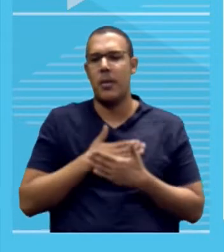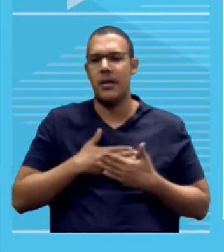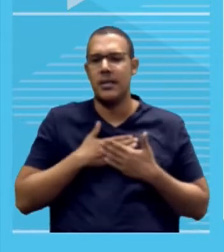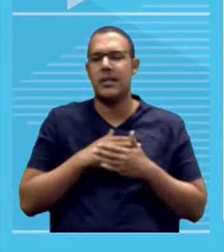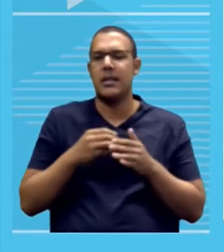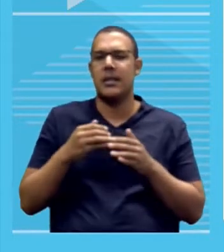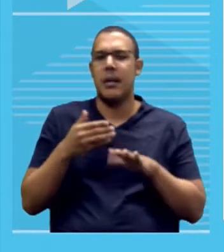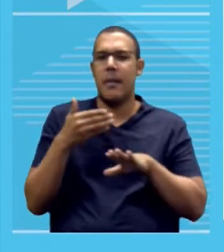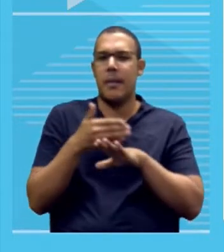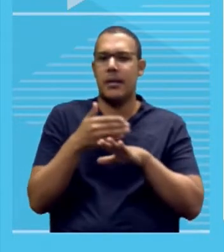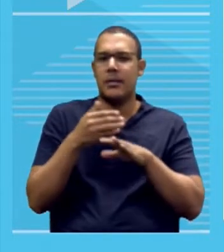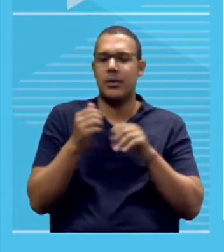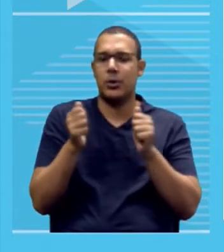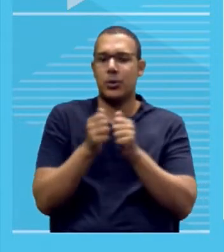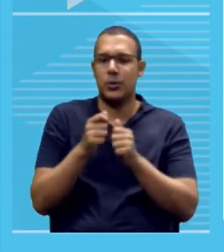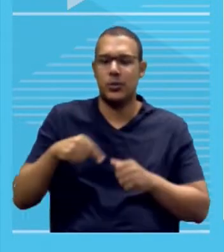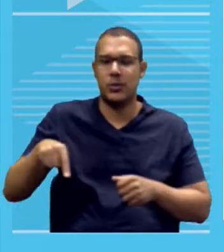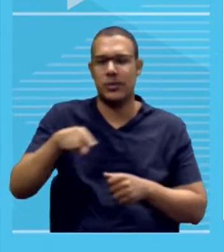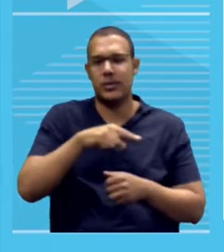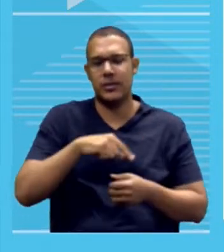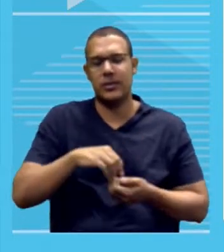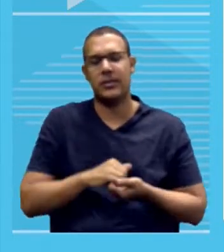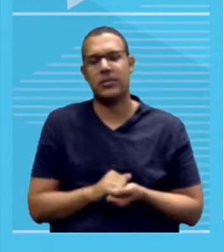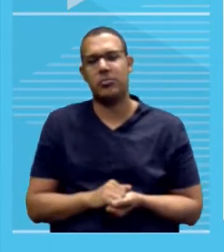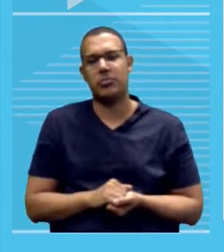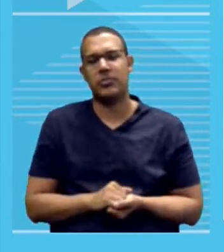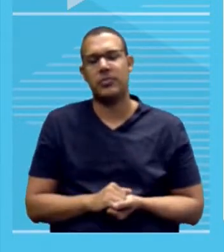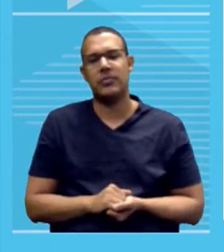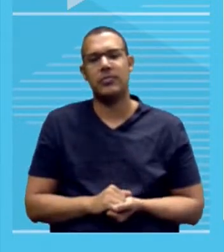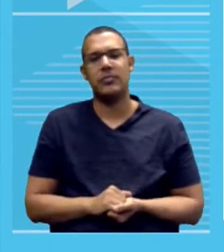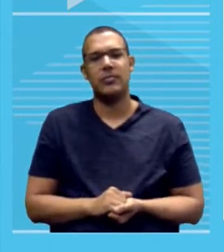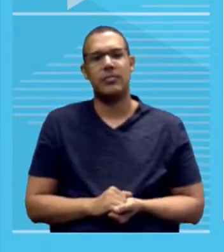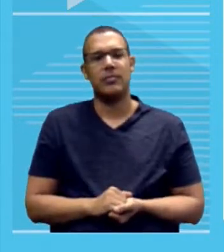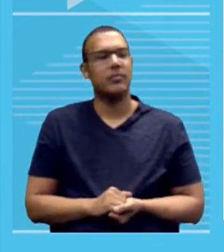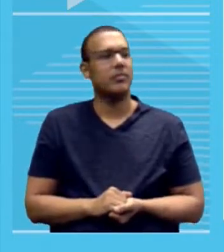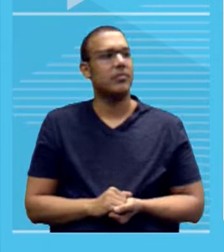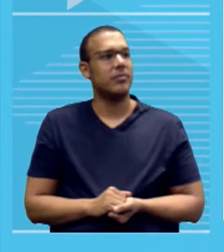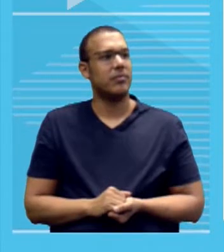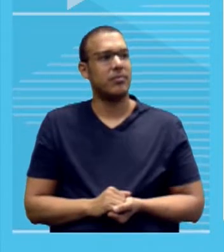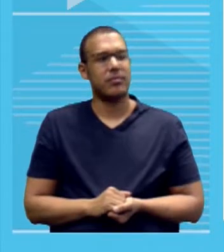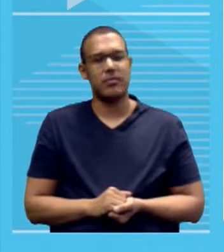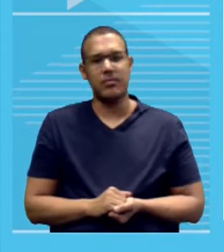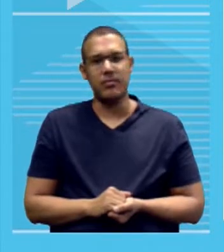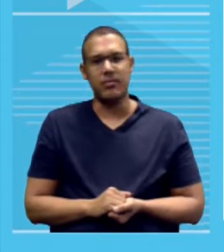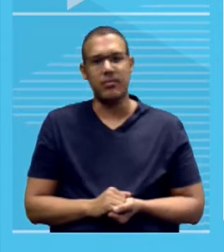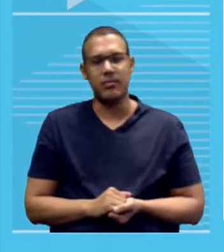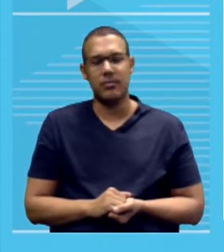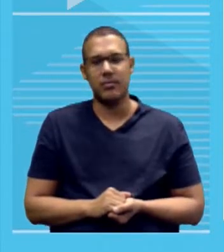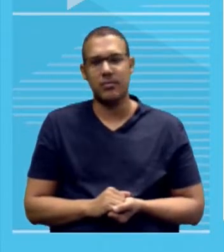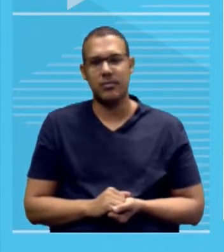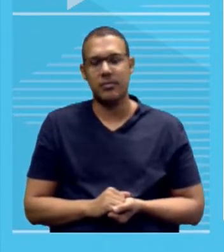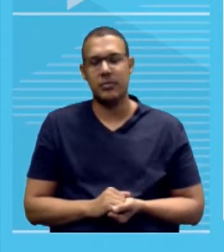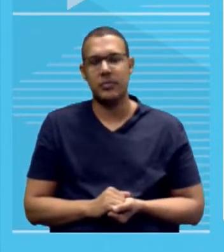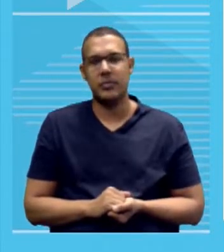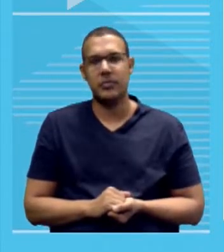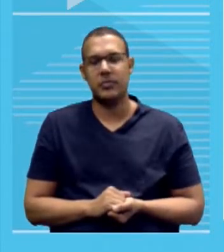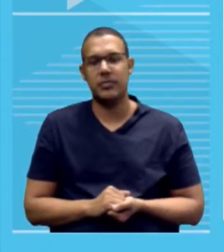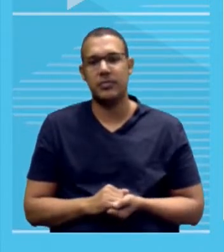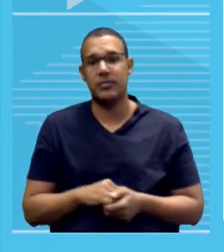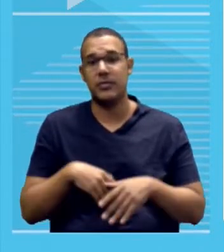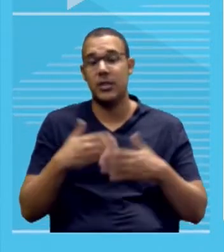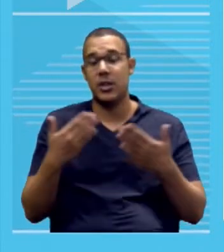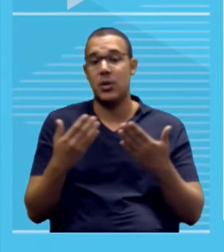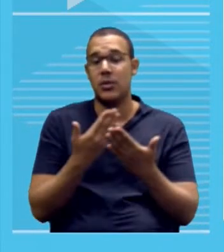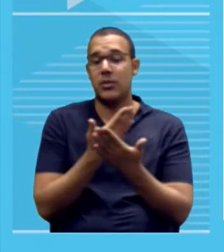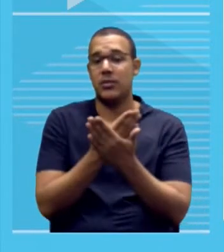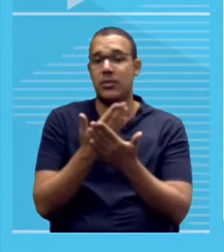vocês aqui compartilhando a minha aula de hoje vamos que vamos você sabia então Galerinha olha só sobre o